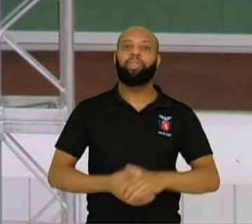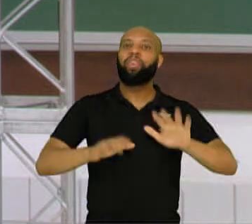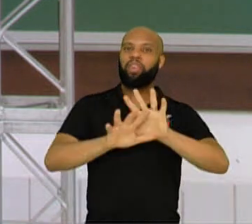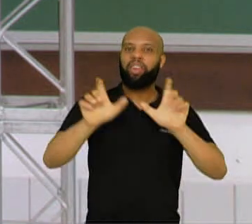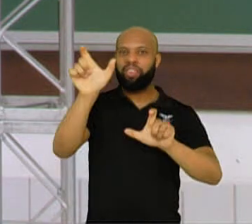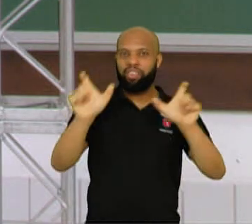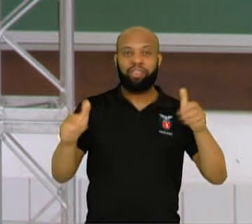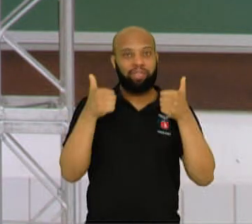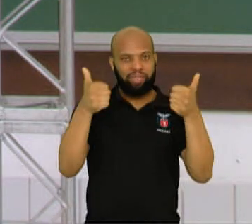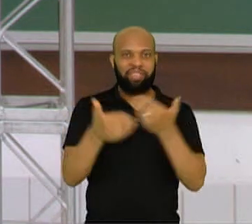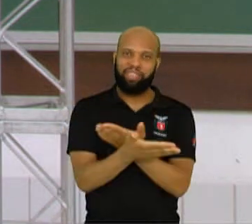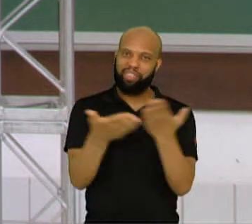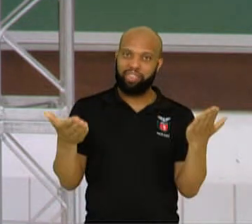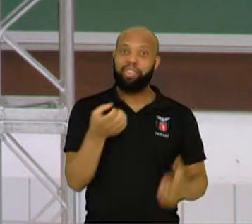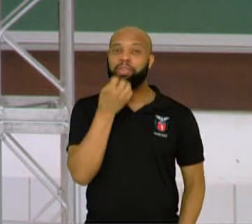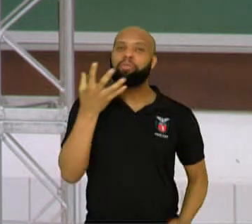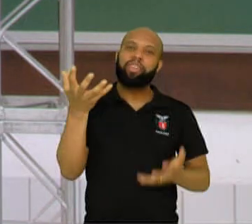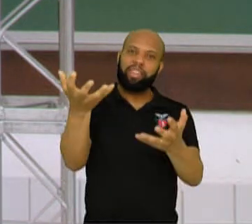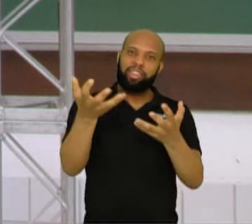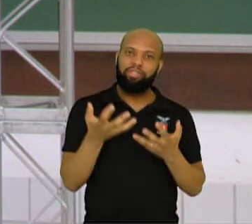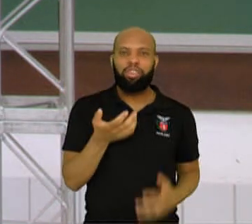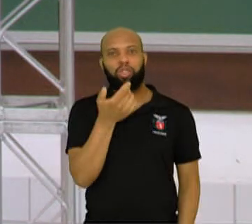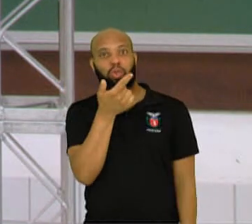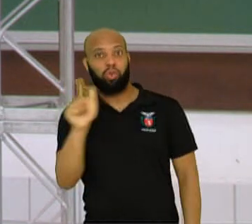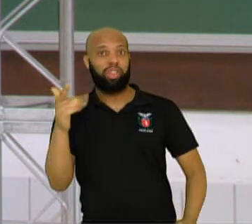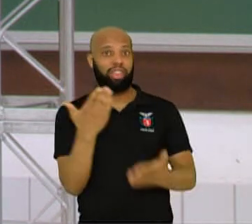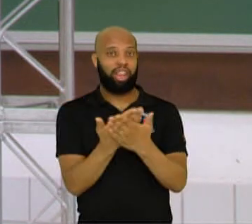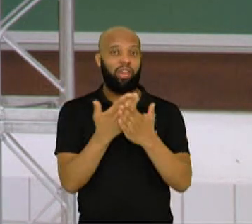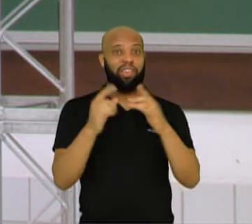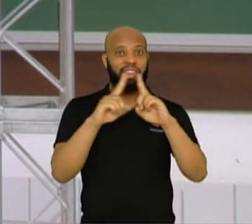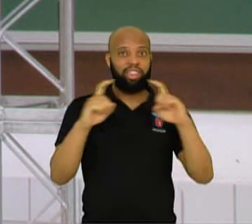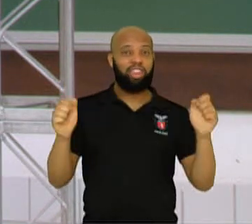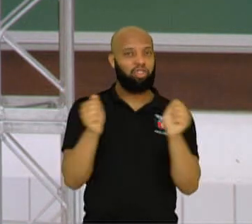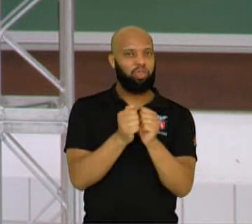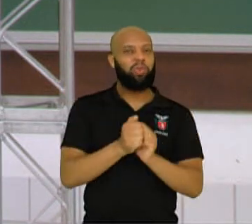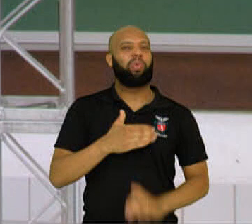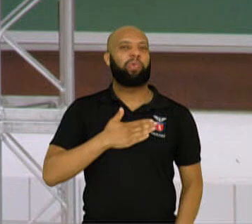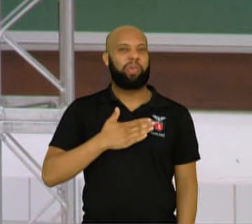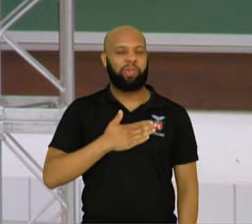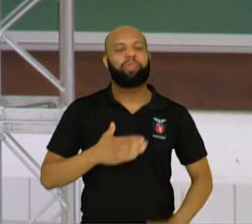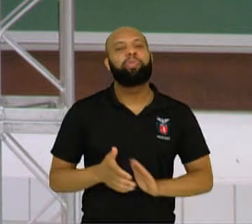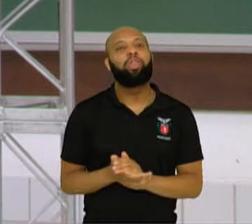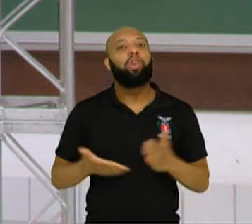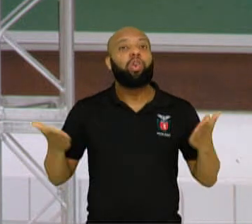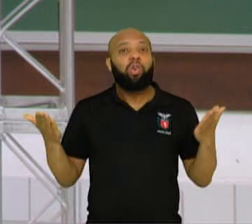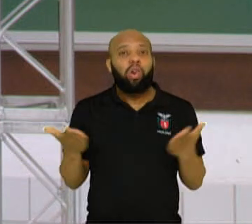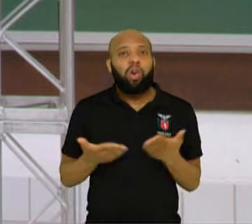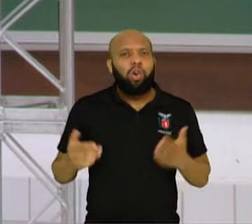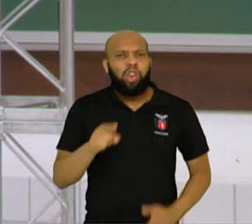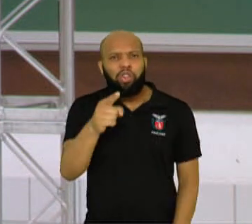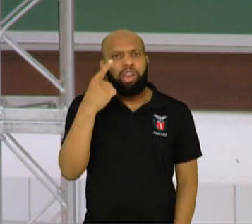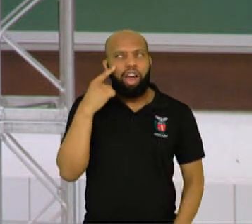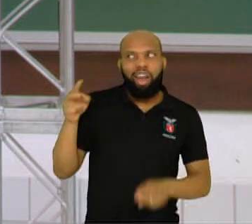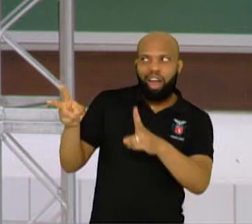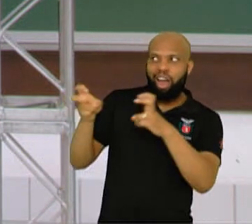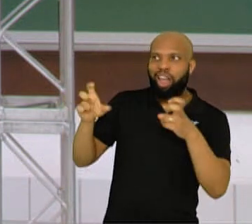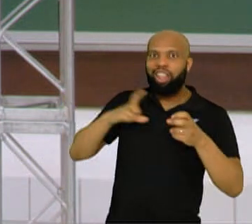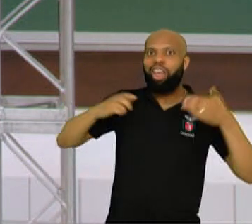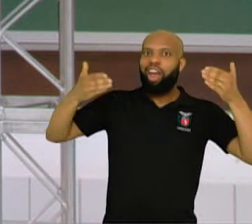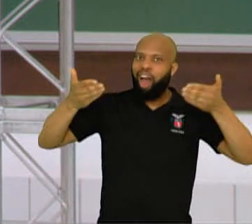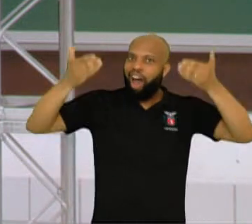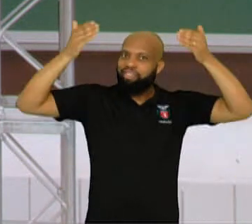Olá, turma! Tudo bom com vocês? Sejam bem-vindos a mais uma aula de ciências com o professor Fabiano. E hoje vocês repararam que tem alguma